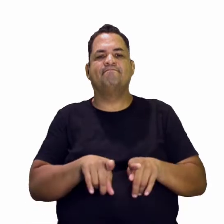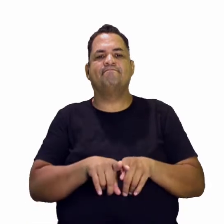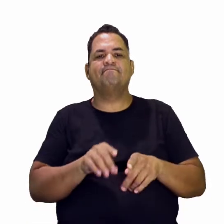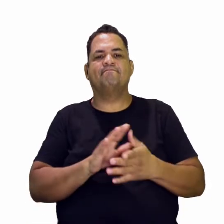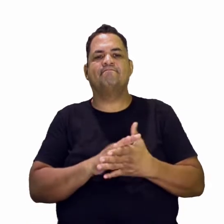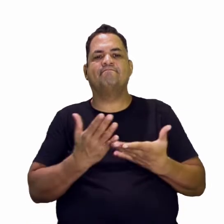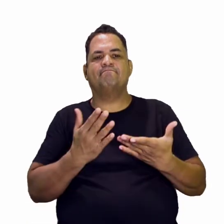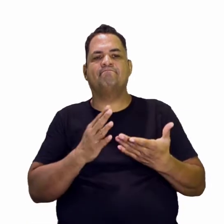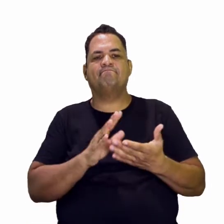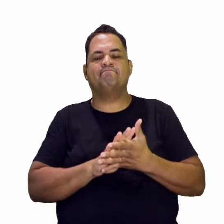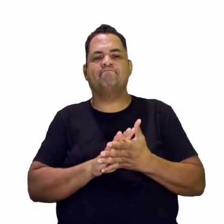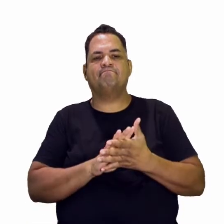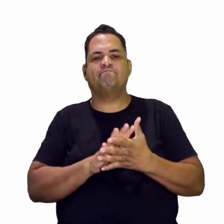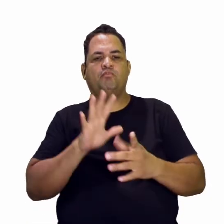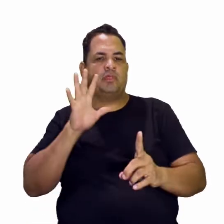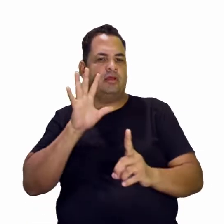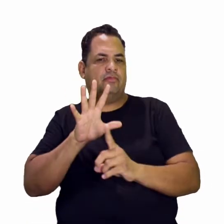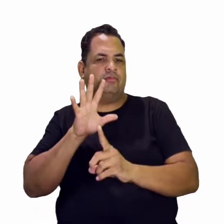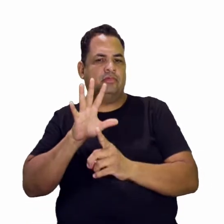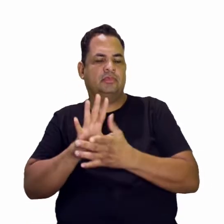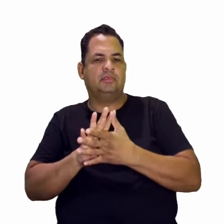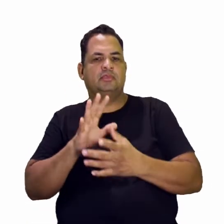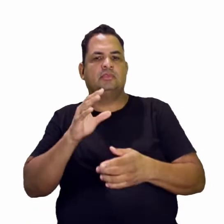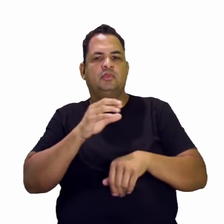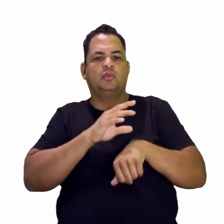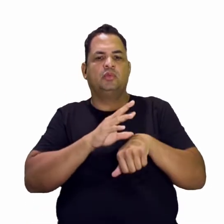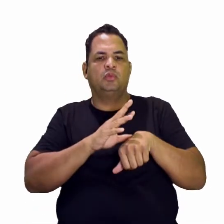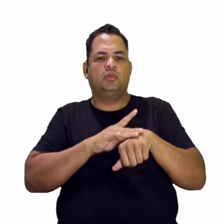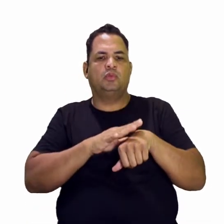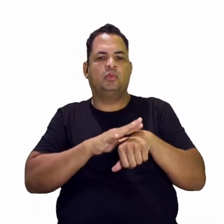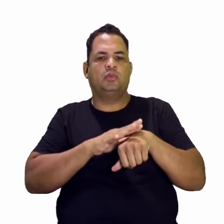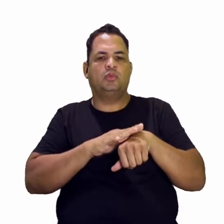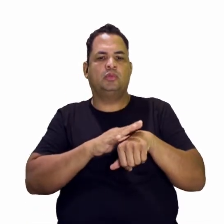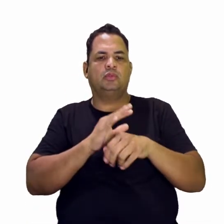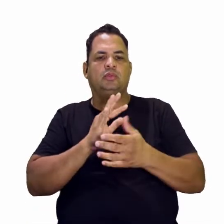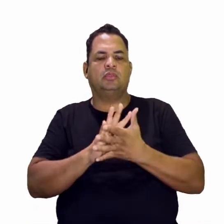podem provocar doenças, são chamadas